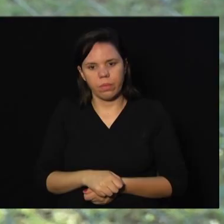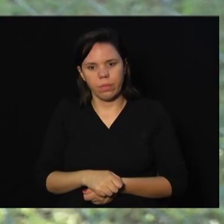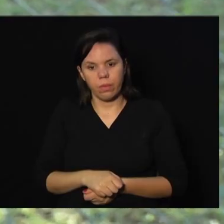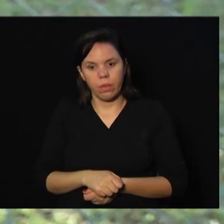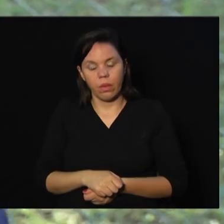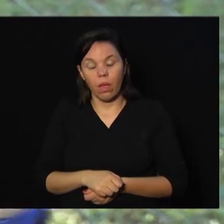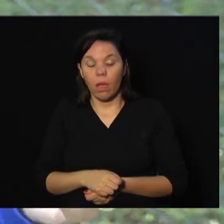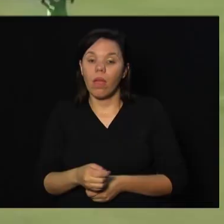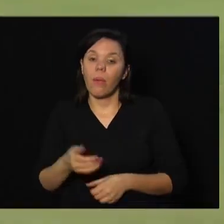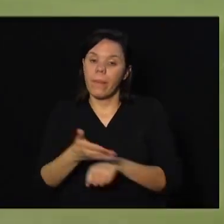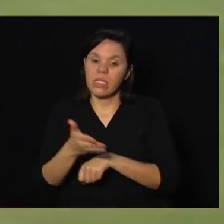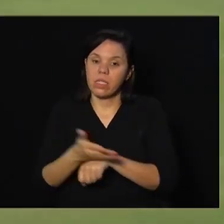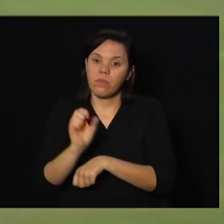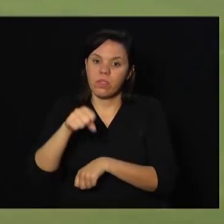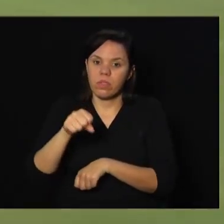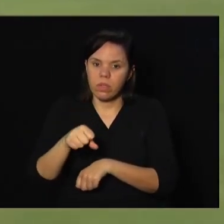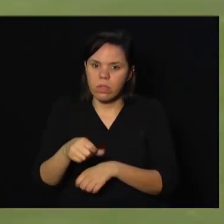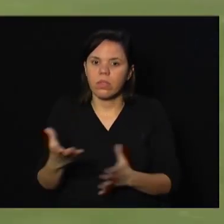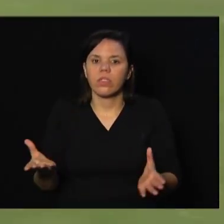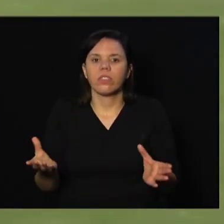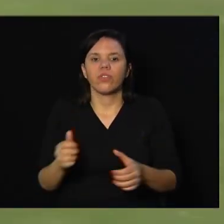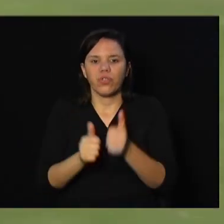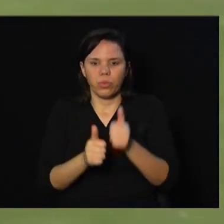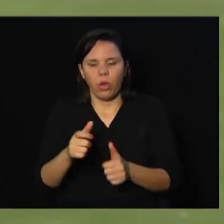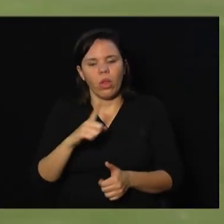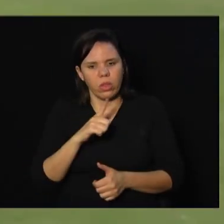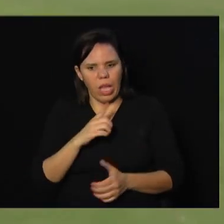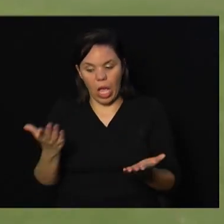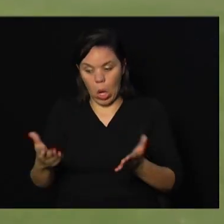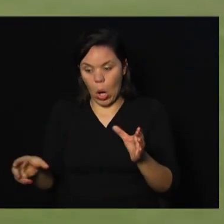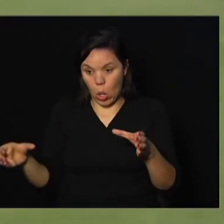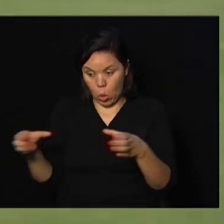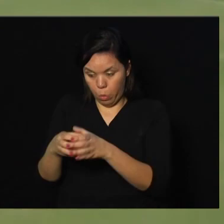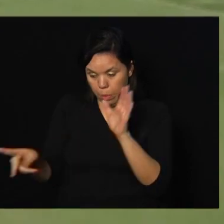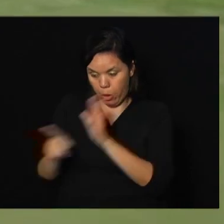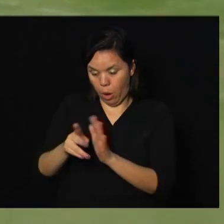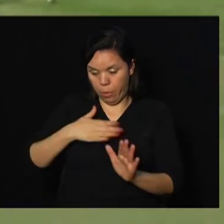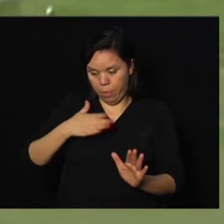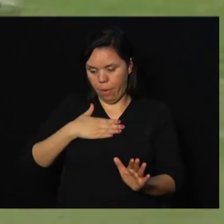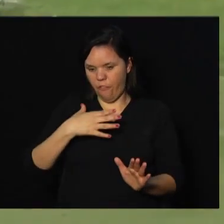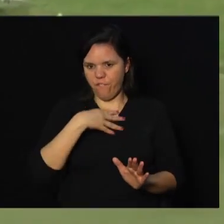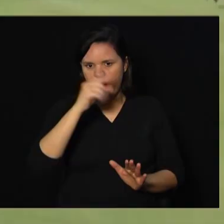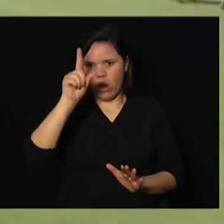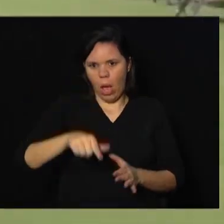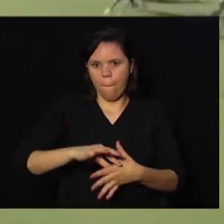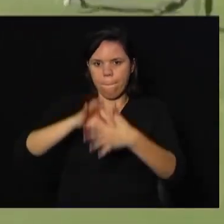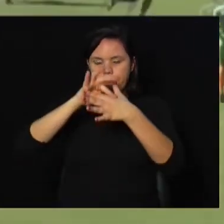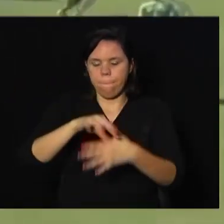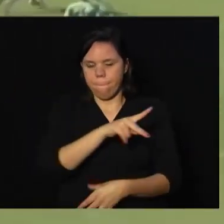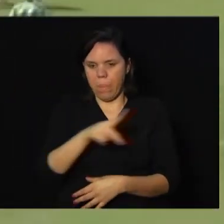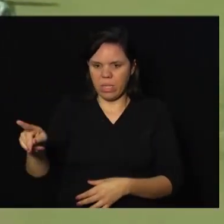estou dentro do futebol, eu tenho o meu clube aqui, como você disse, o meu filho hoje toma conta, ele é o presidente do clube, está indo